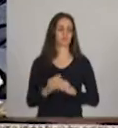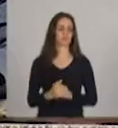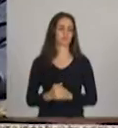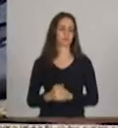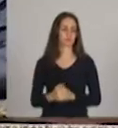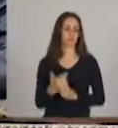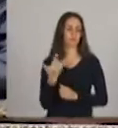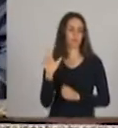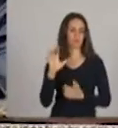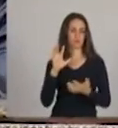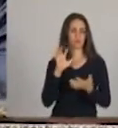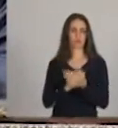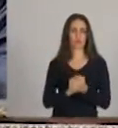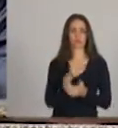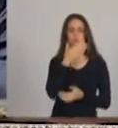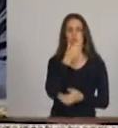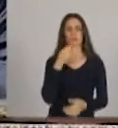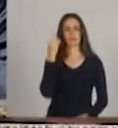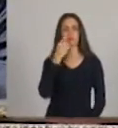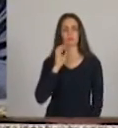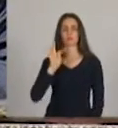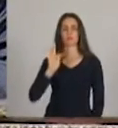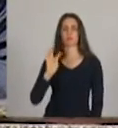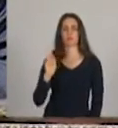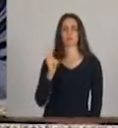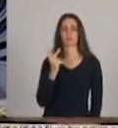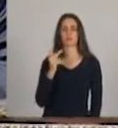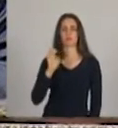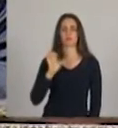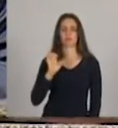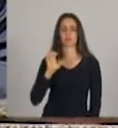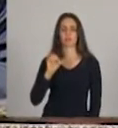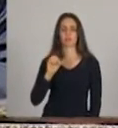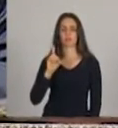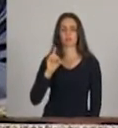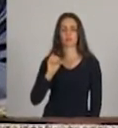último orador, deputado Teodorico Ferraz.